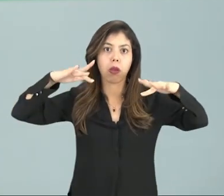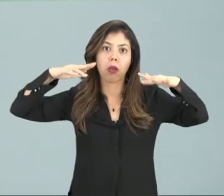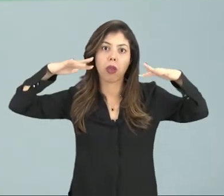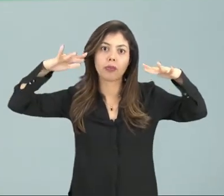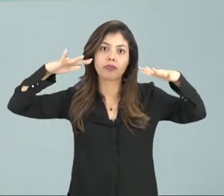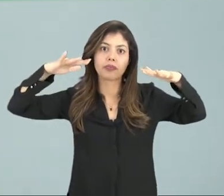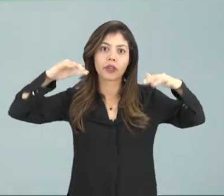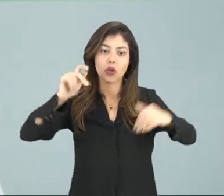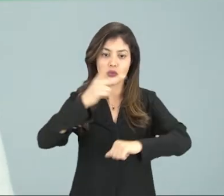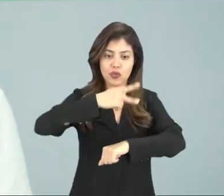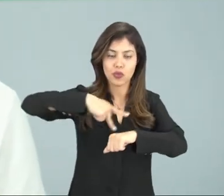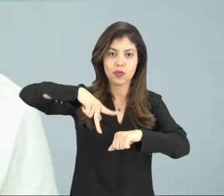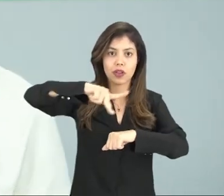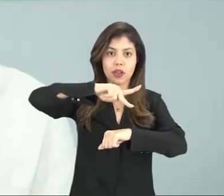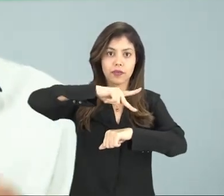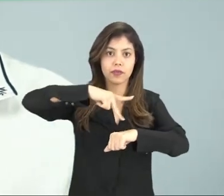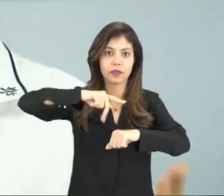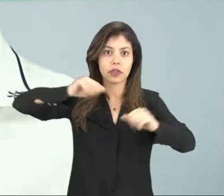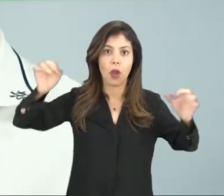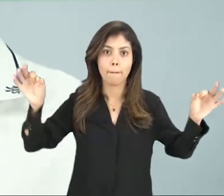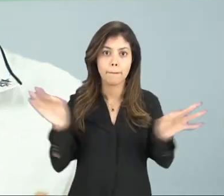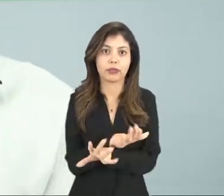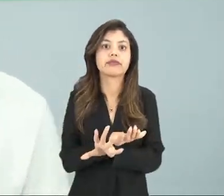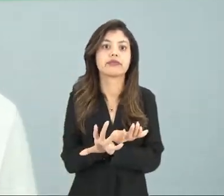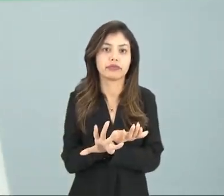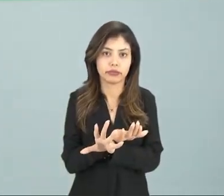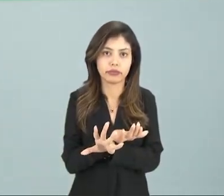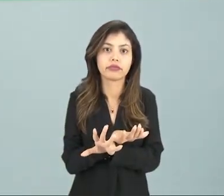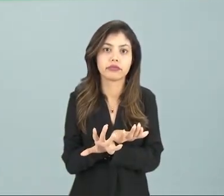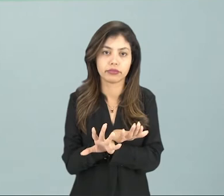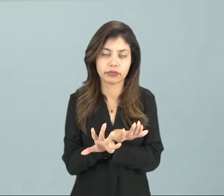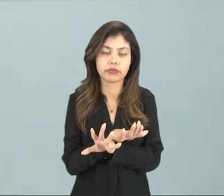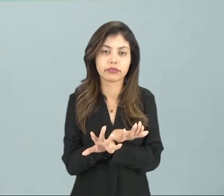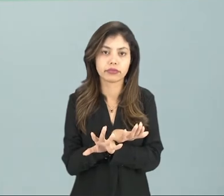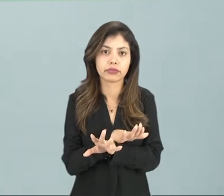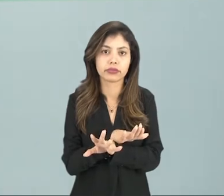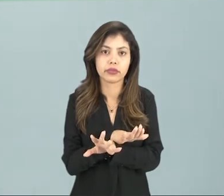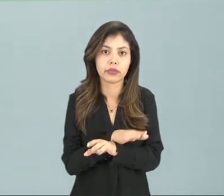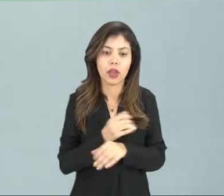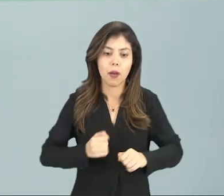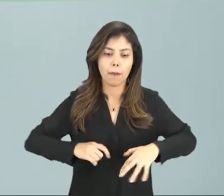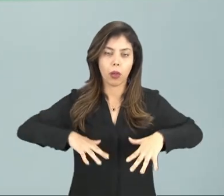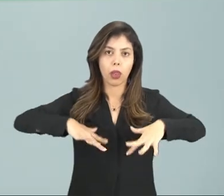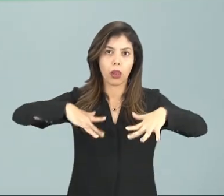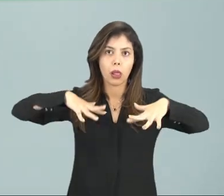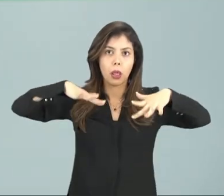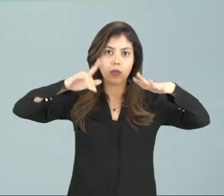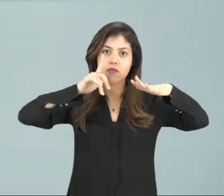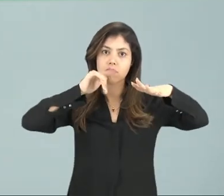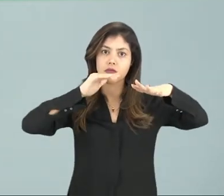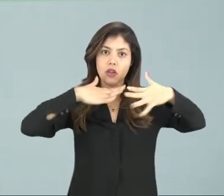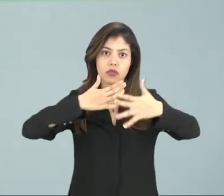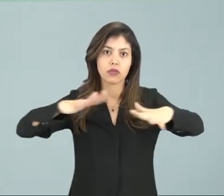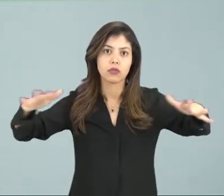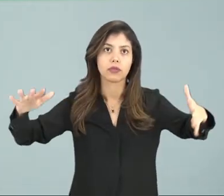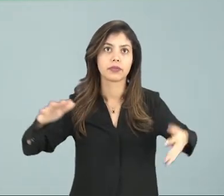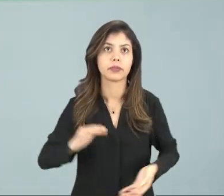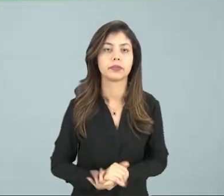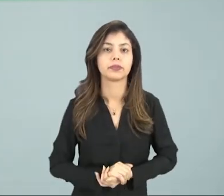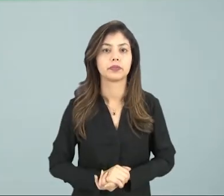as cidades litorâneas serão que desapareceram com o aquecimento global uma das consequências